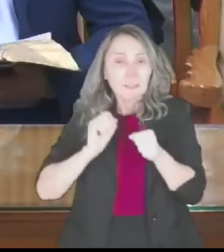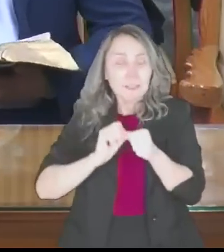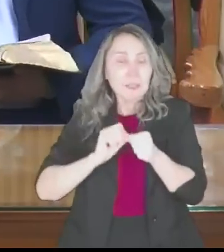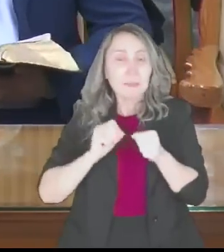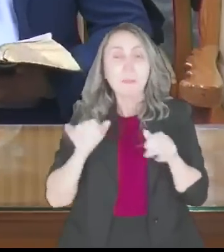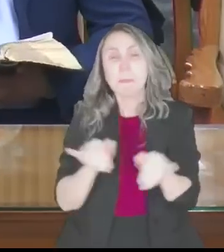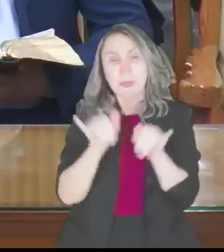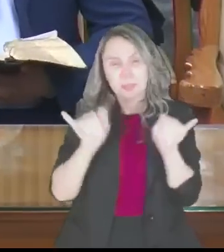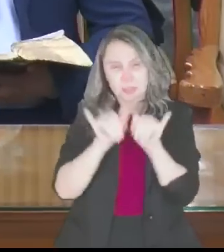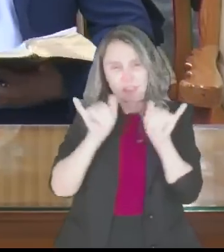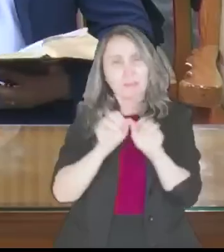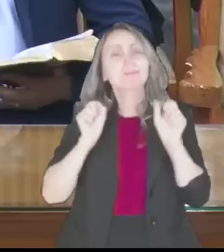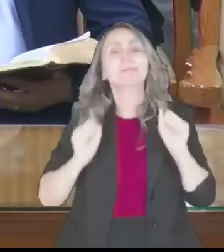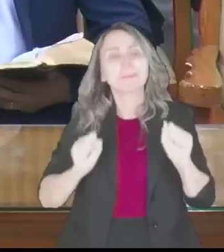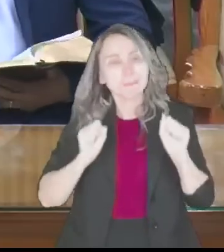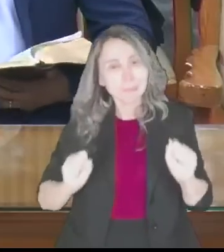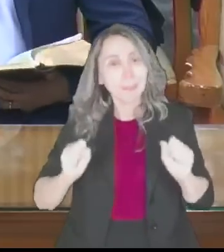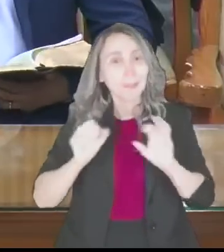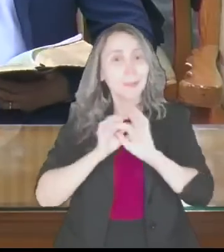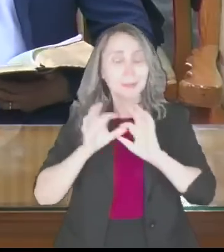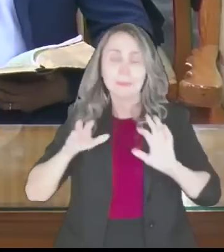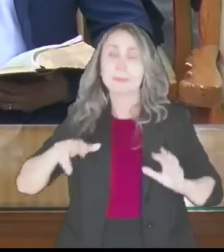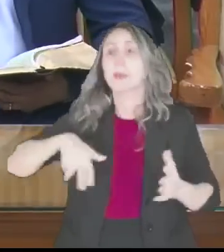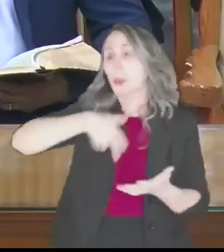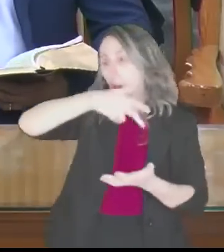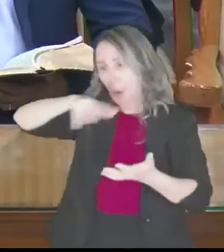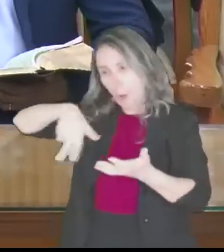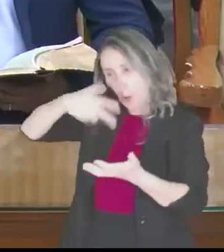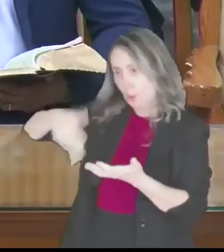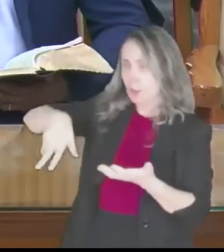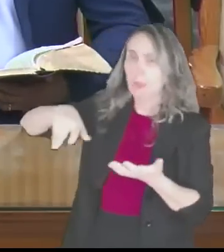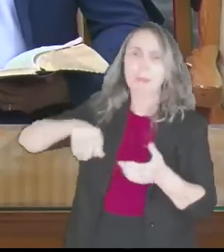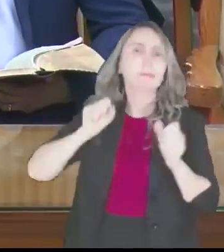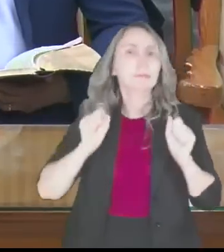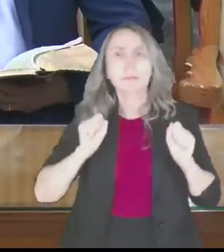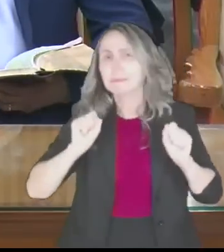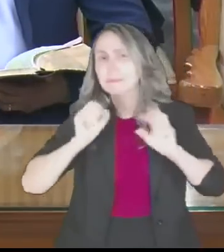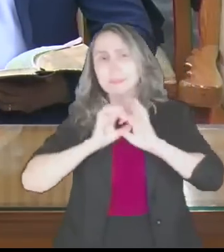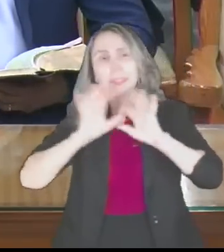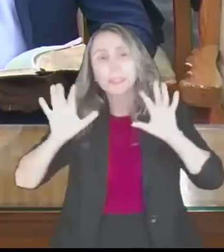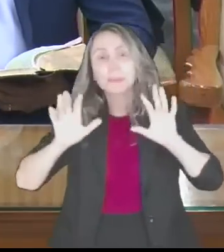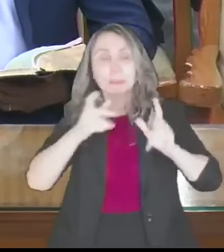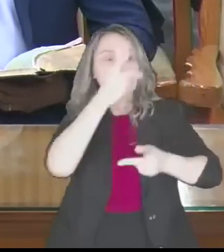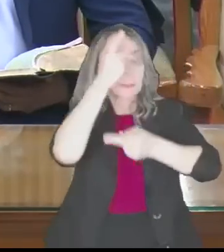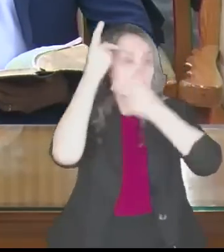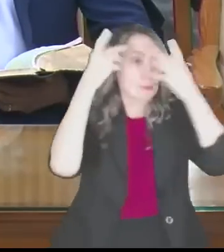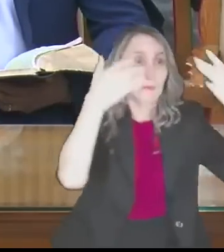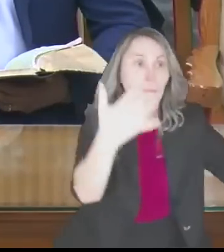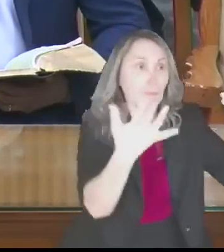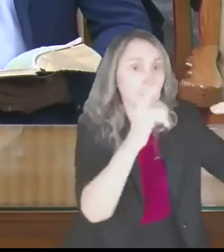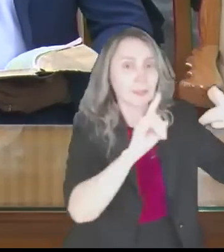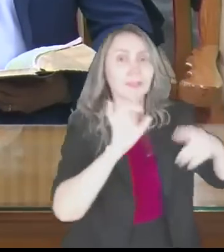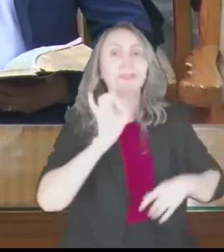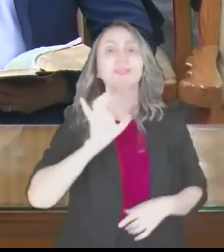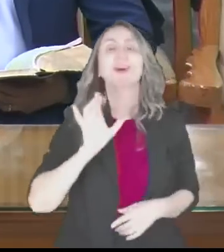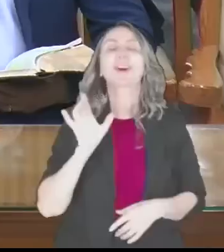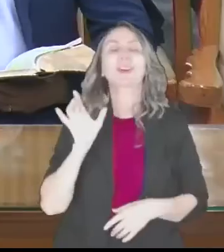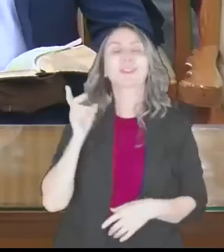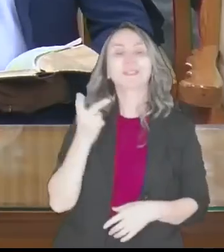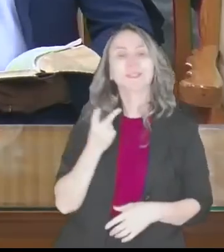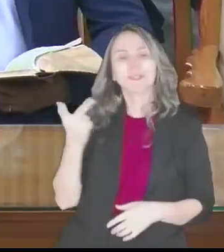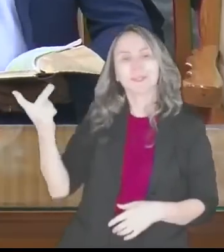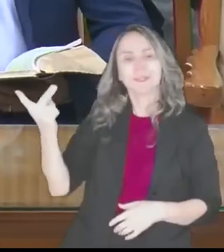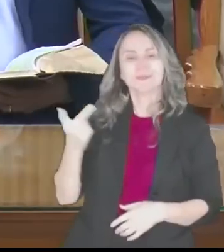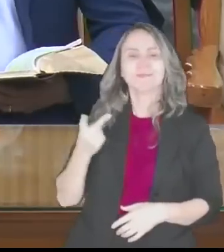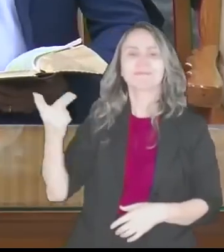você e Jesus. Você pode até rodar dentro do seu quarto e sapatear, glória a Deus. Ninguém está vendo, está só você e seu esposo.